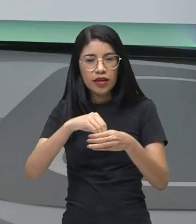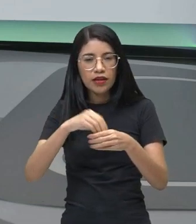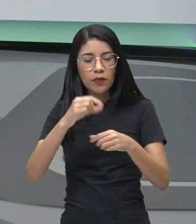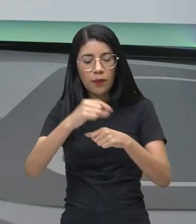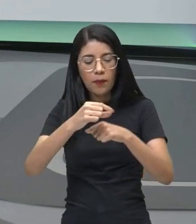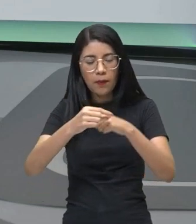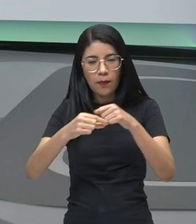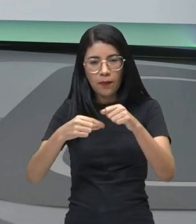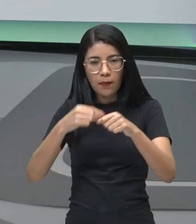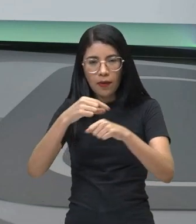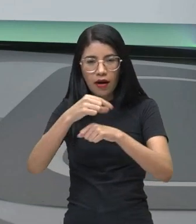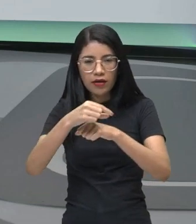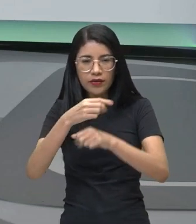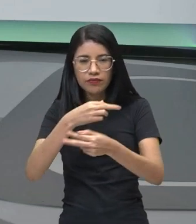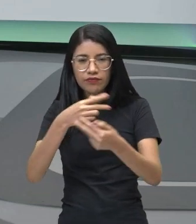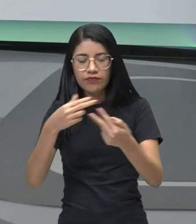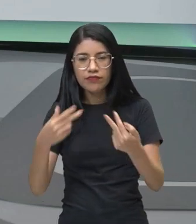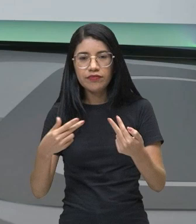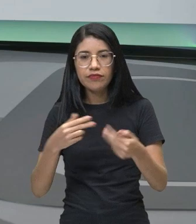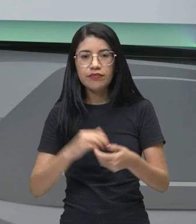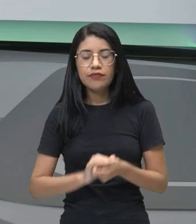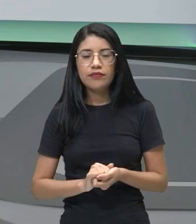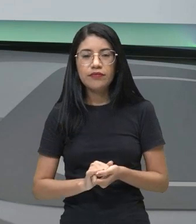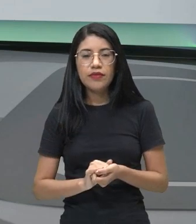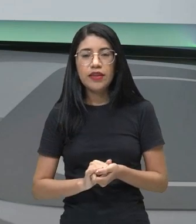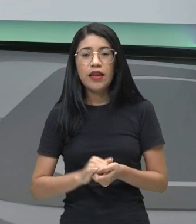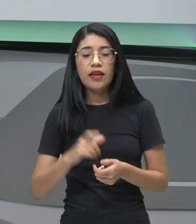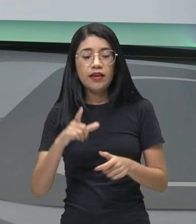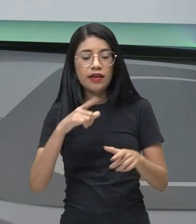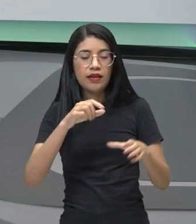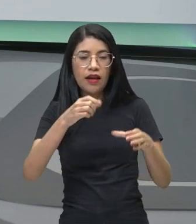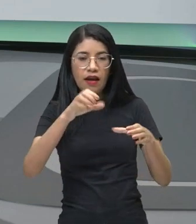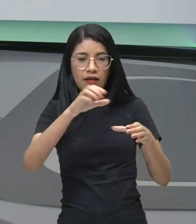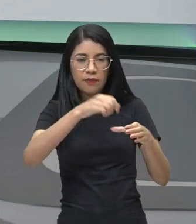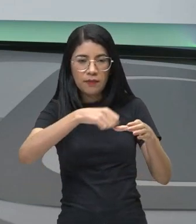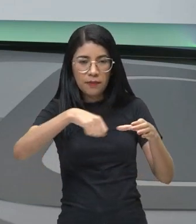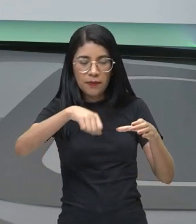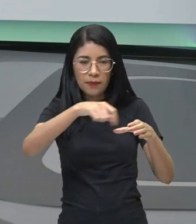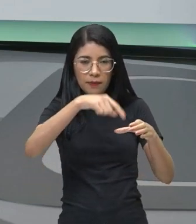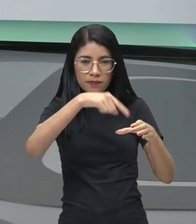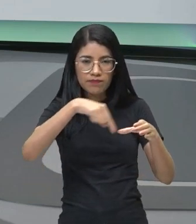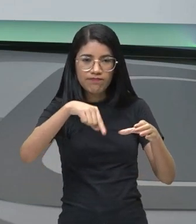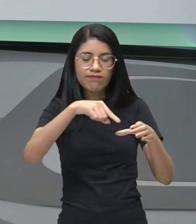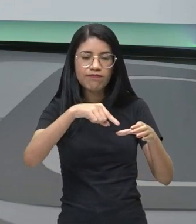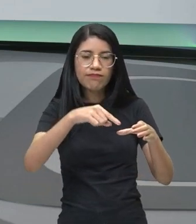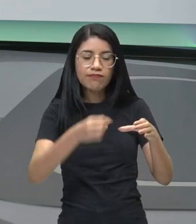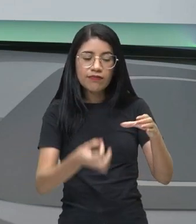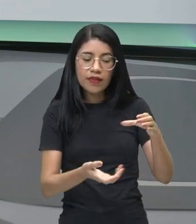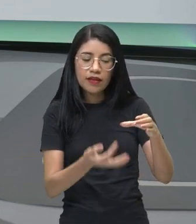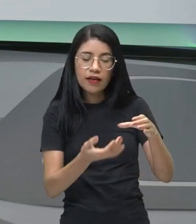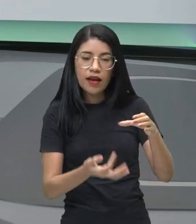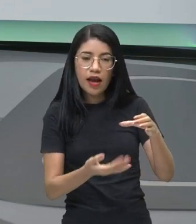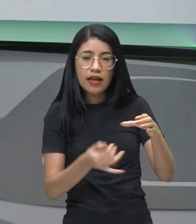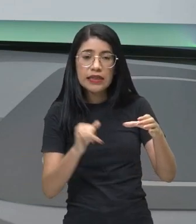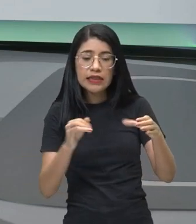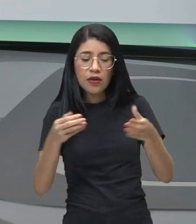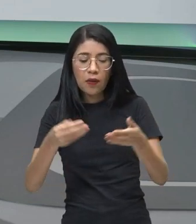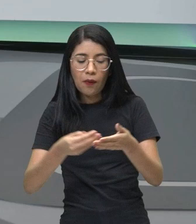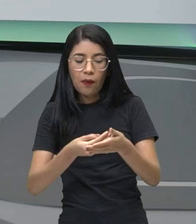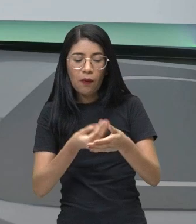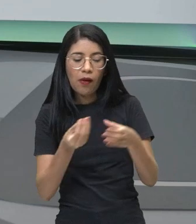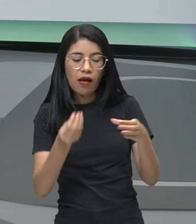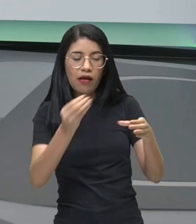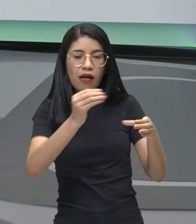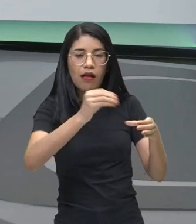para partícula. Aí você tem a panela aquecida. Se eu coloco uma colher, vai ocorrer o quê?